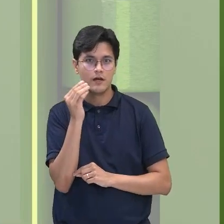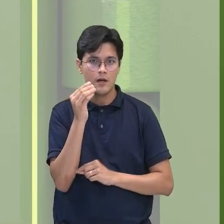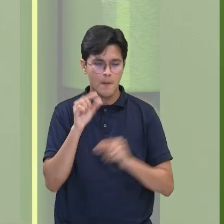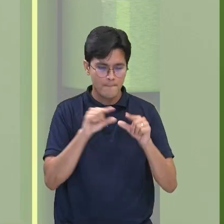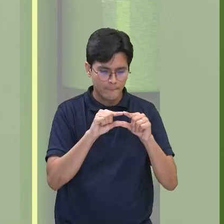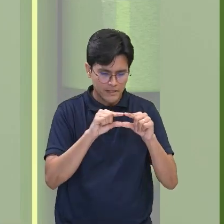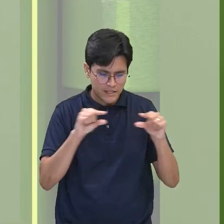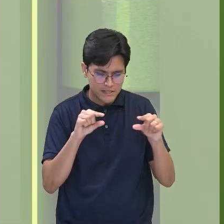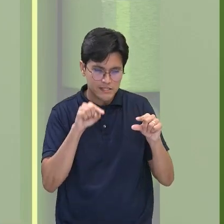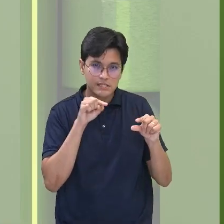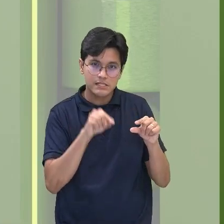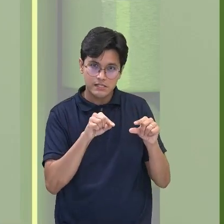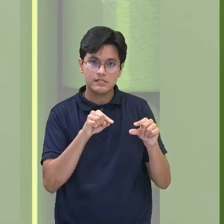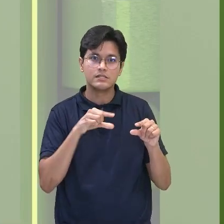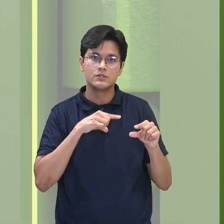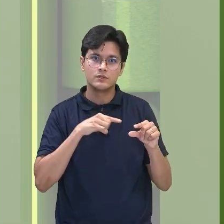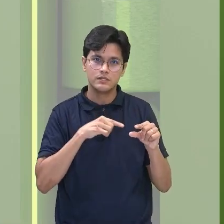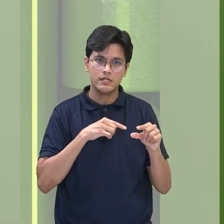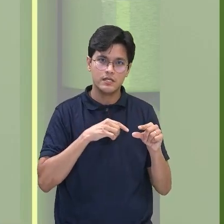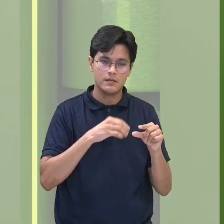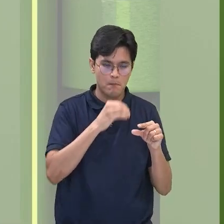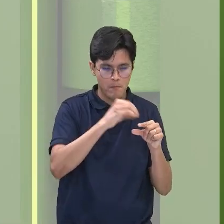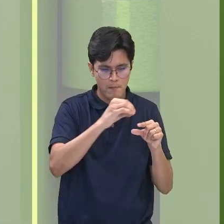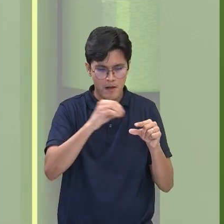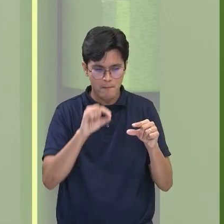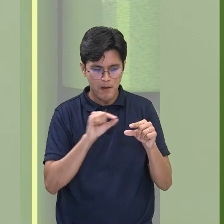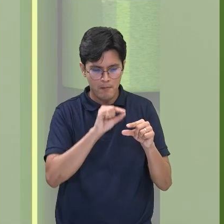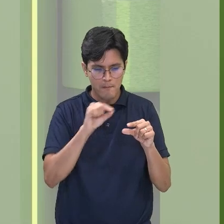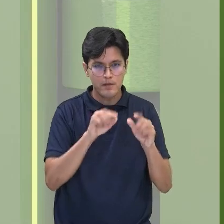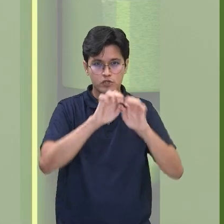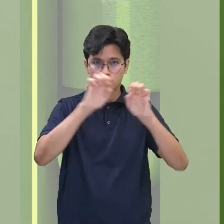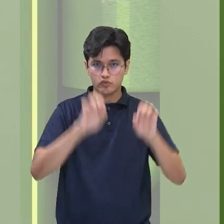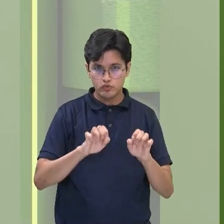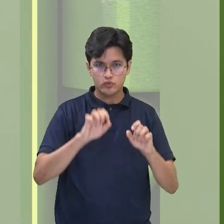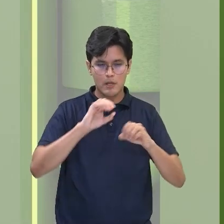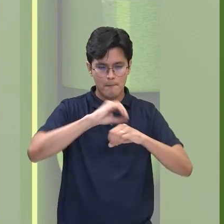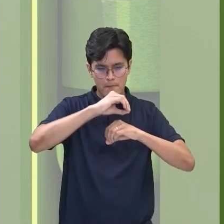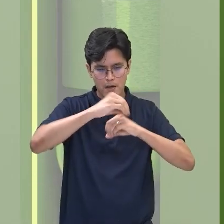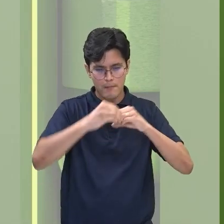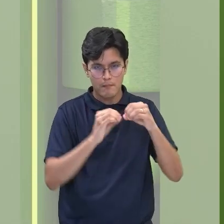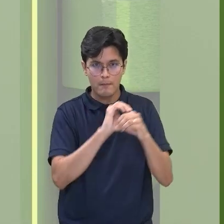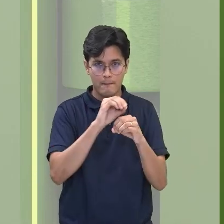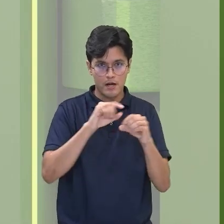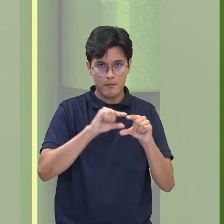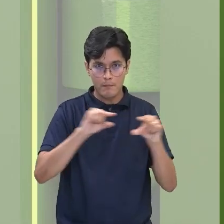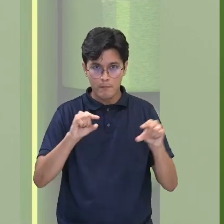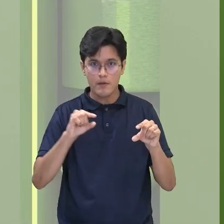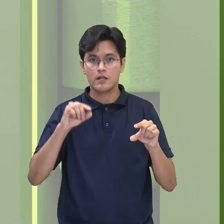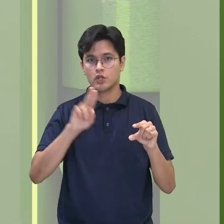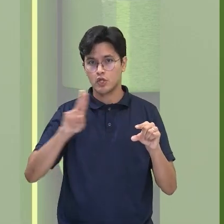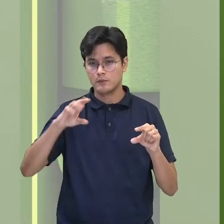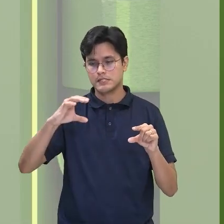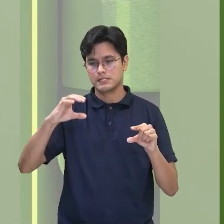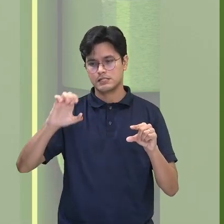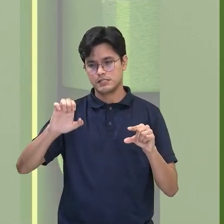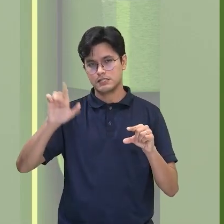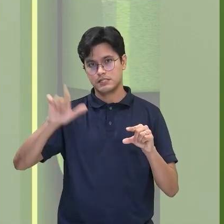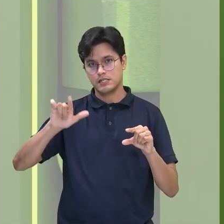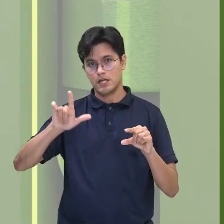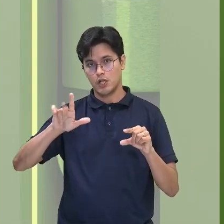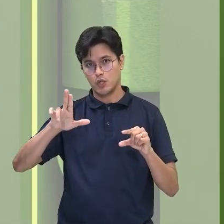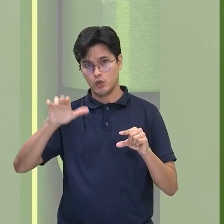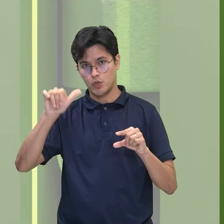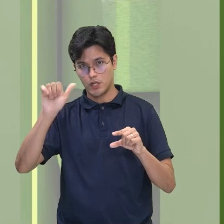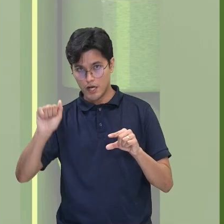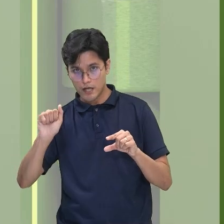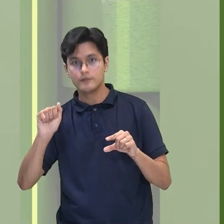tecido com pequenas estruturas chamadas de células, que são espaços vazios. E aí ficou o